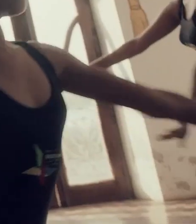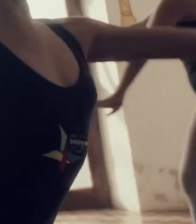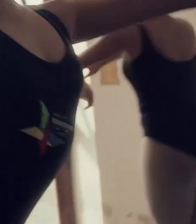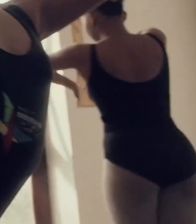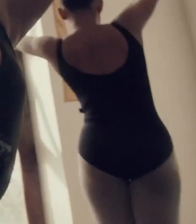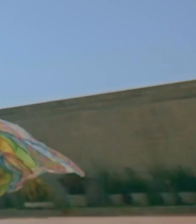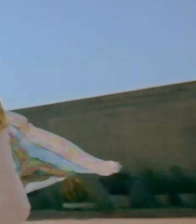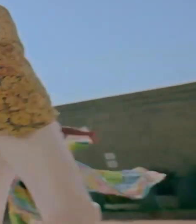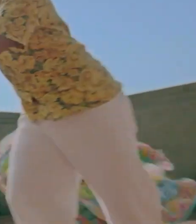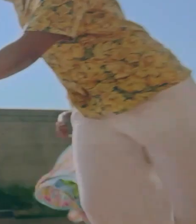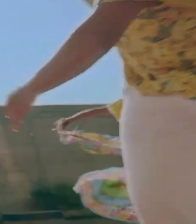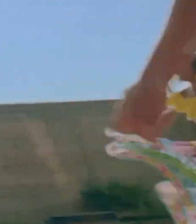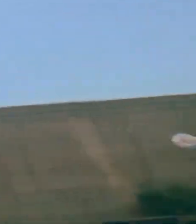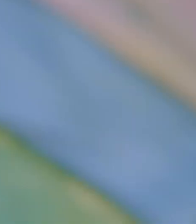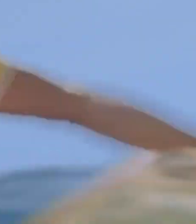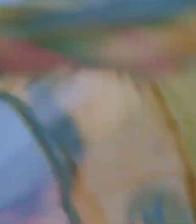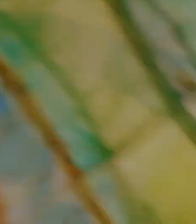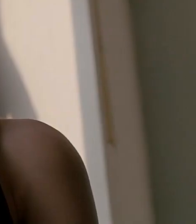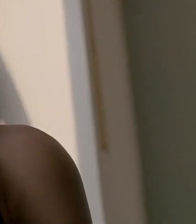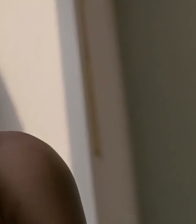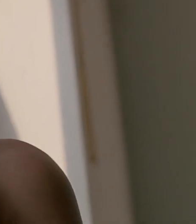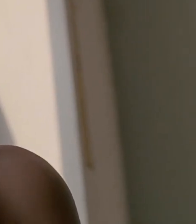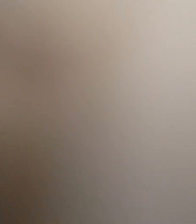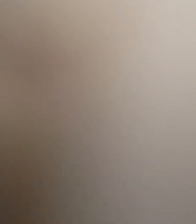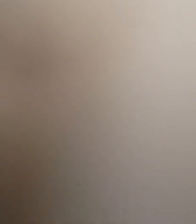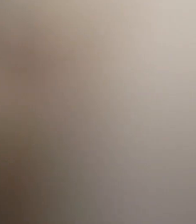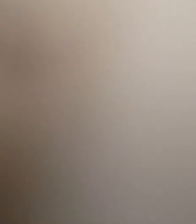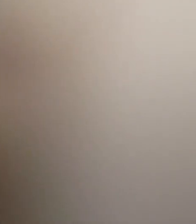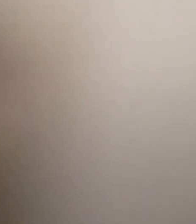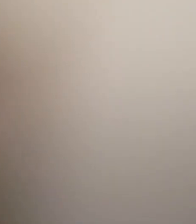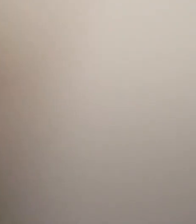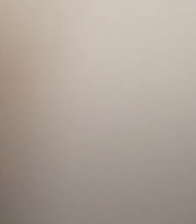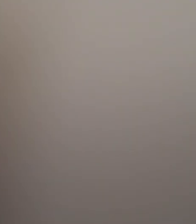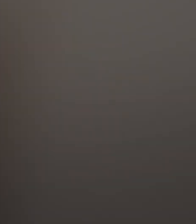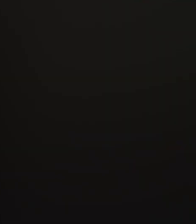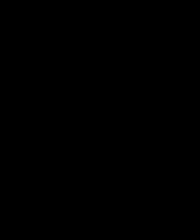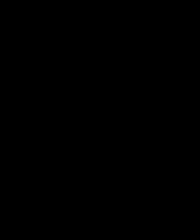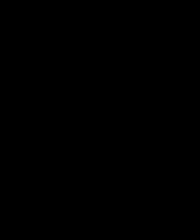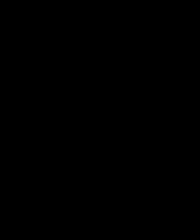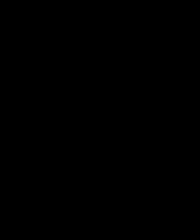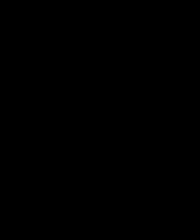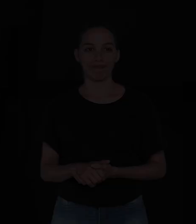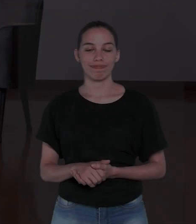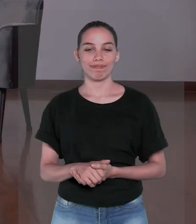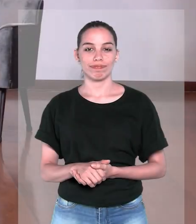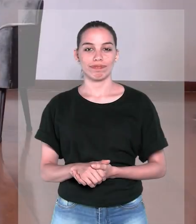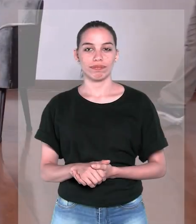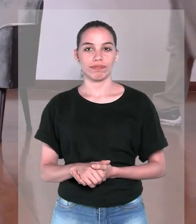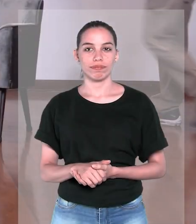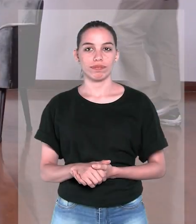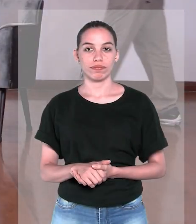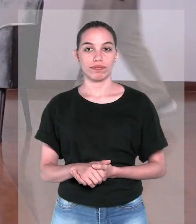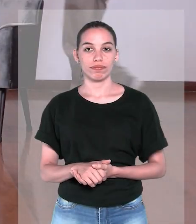está. Apoiando e valorizando nossa cultura, crescemos e evoluímos juntos. O apresentador